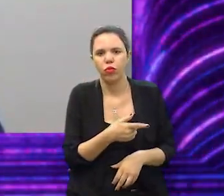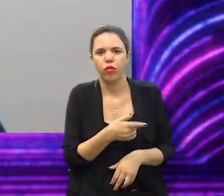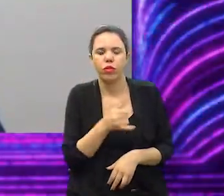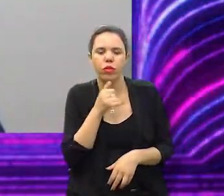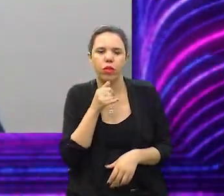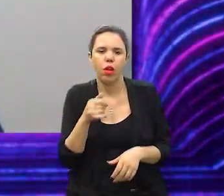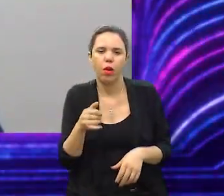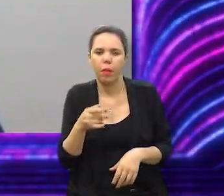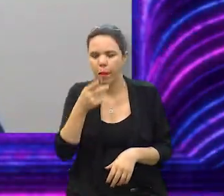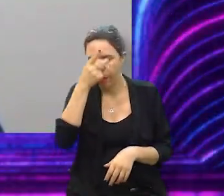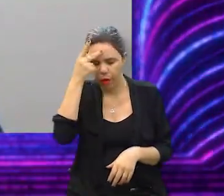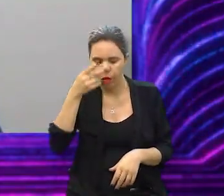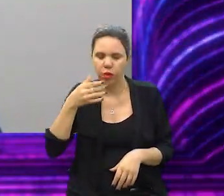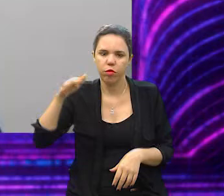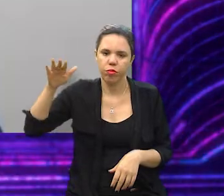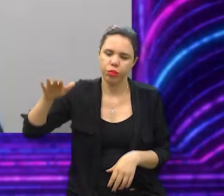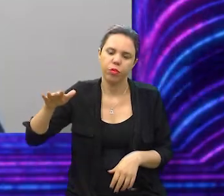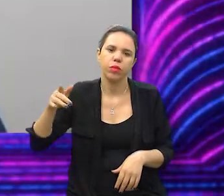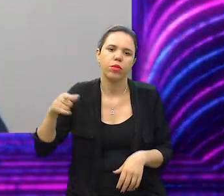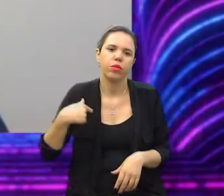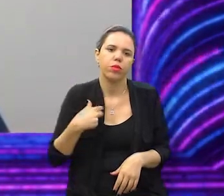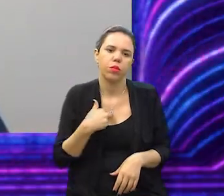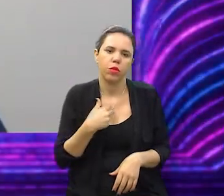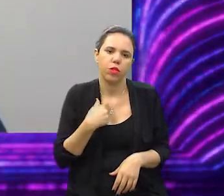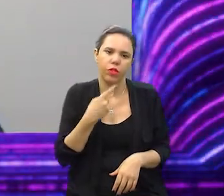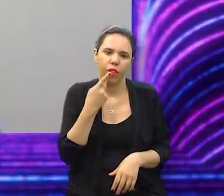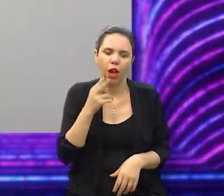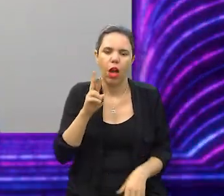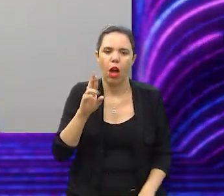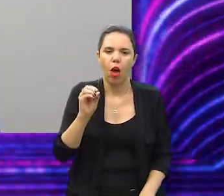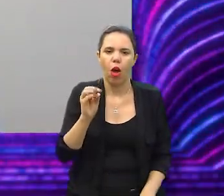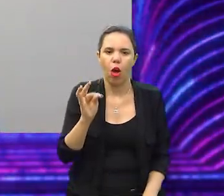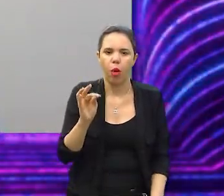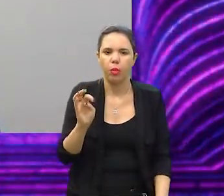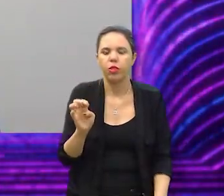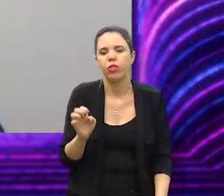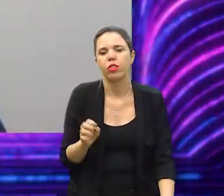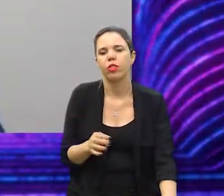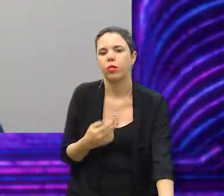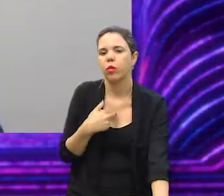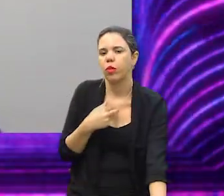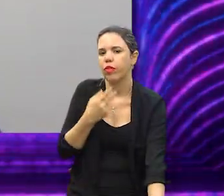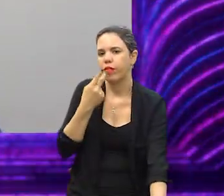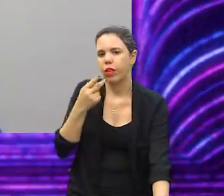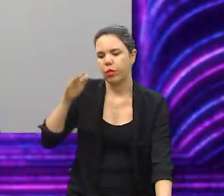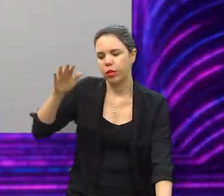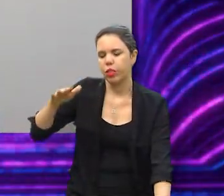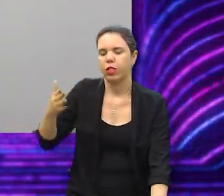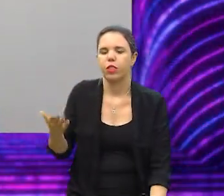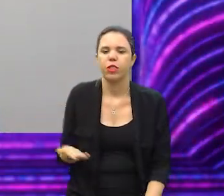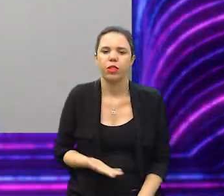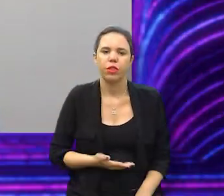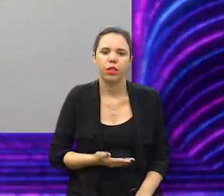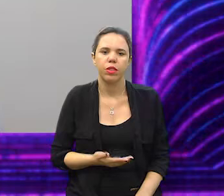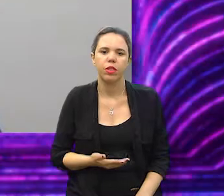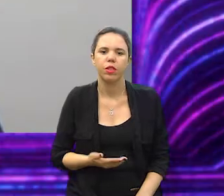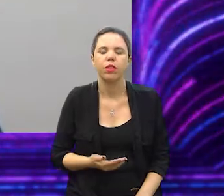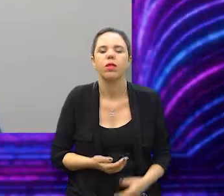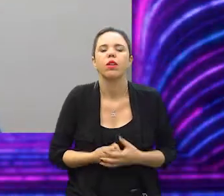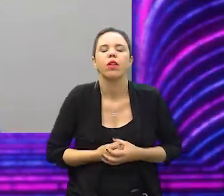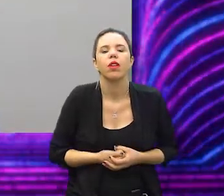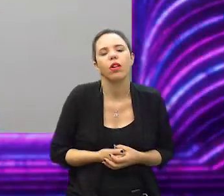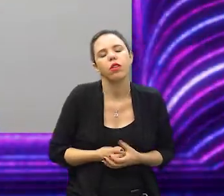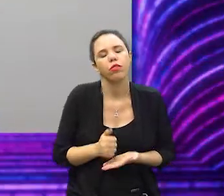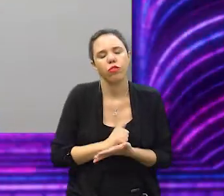né, aquele pequenino, a gente não pode chamar de hobbit, né, por conta dos direitos autorais, então é o pequenino, né, é o halfling